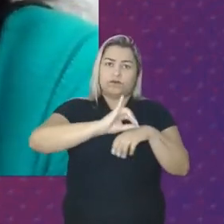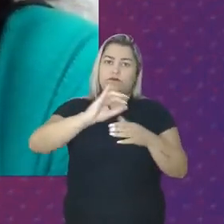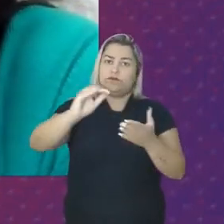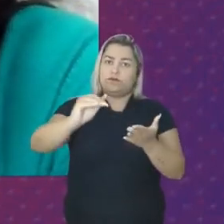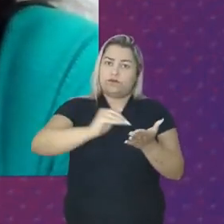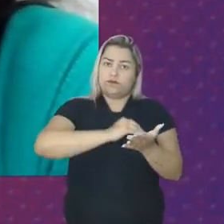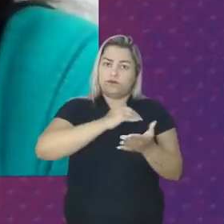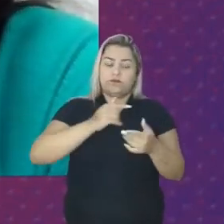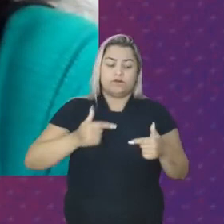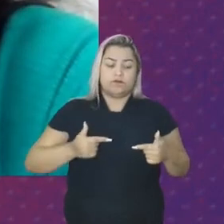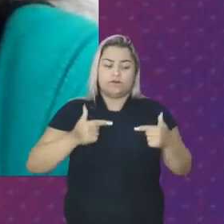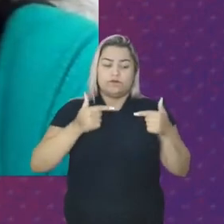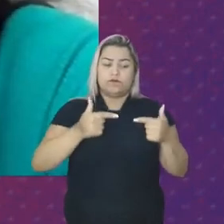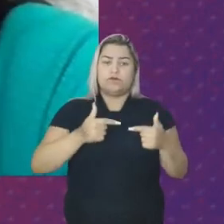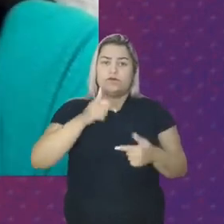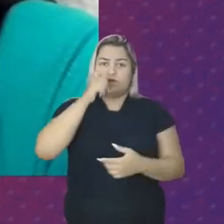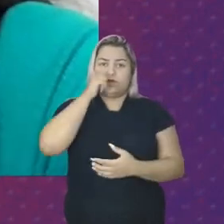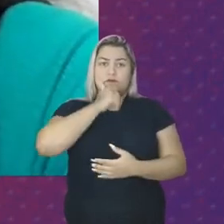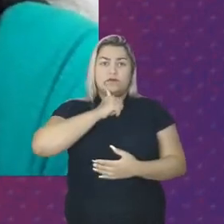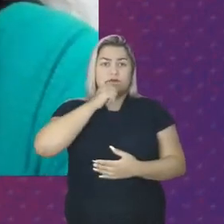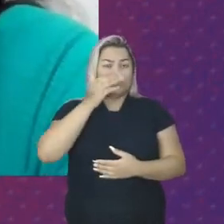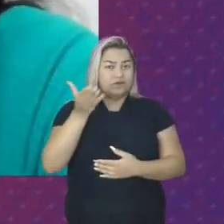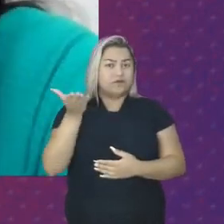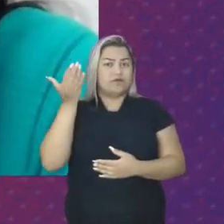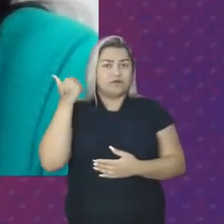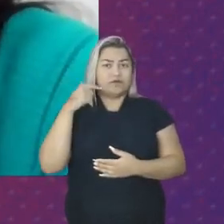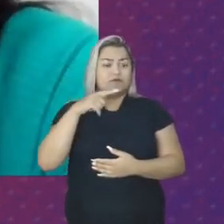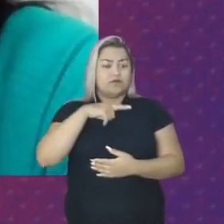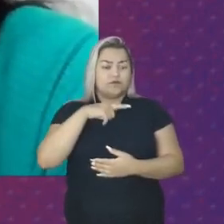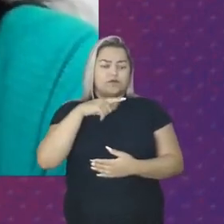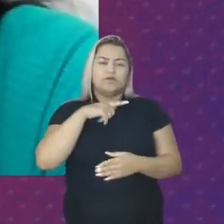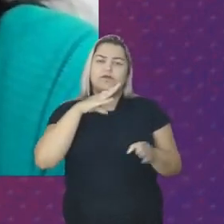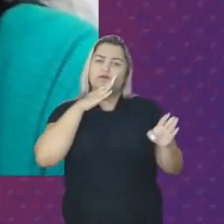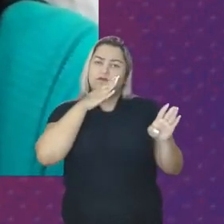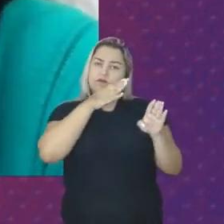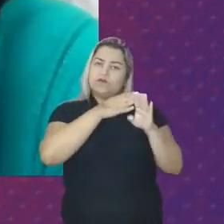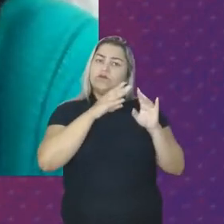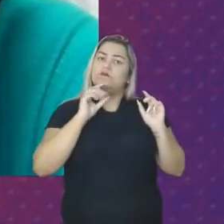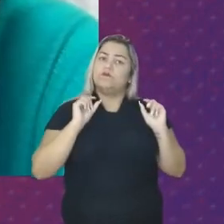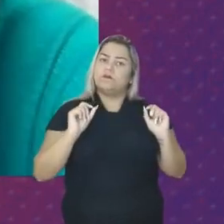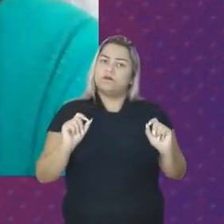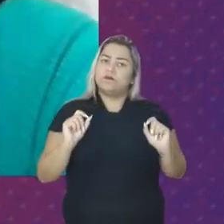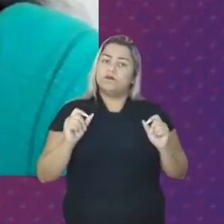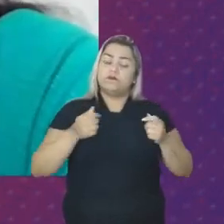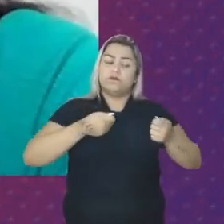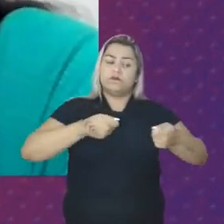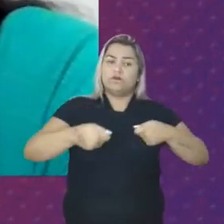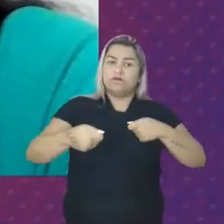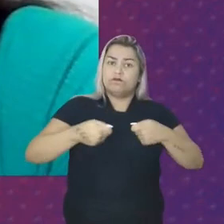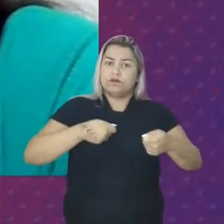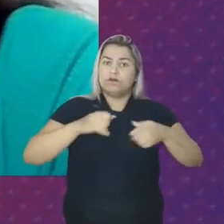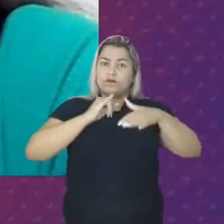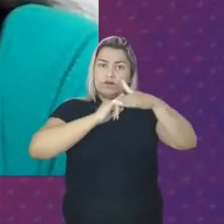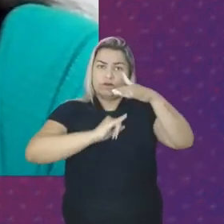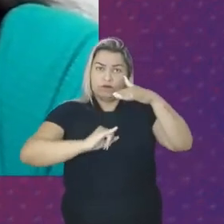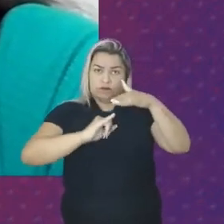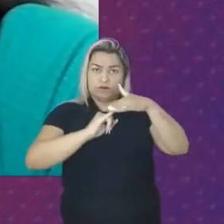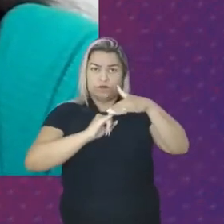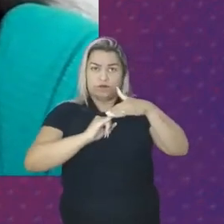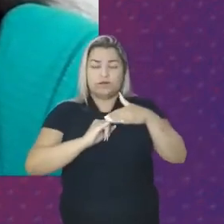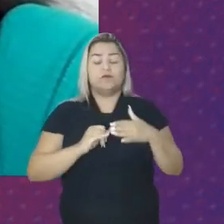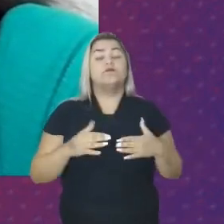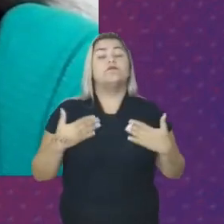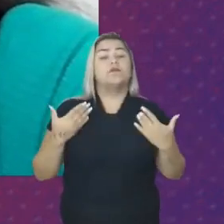de Enfrentamento à Violência contra as Mulheres da época tinha como objetivo também a articulação de instituições. Então,